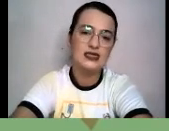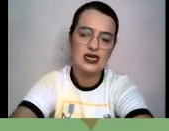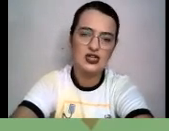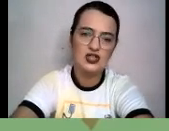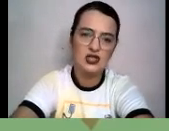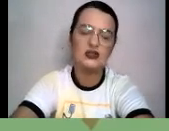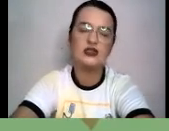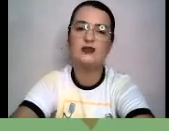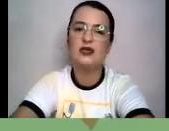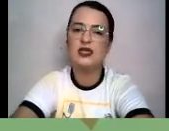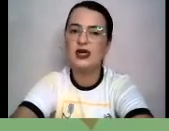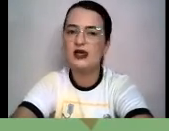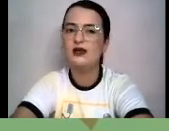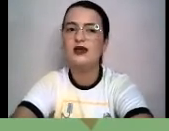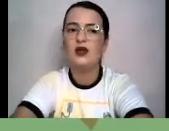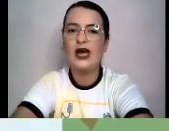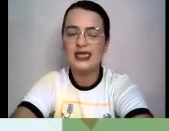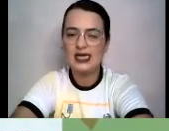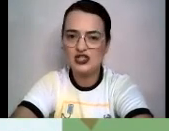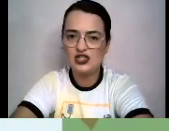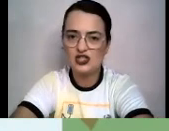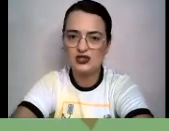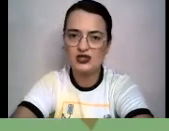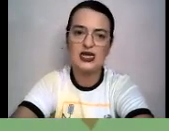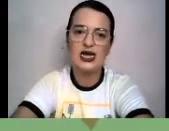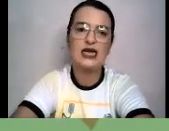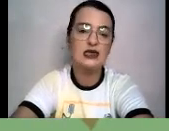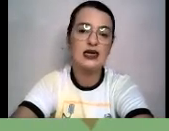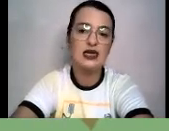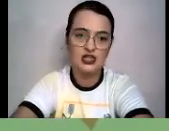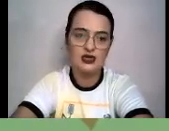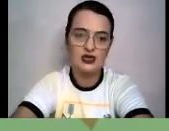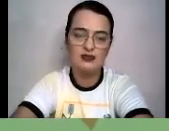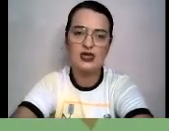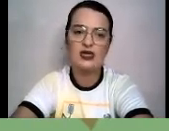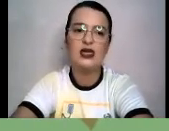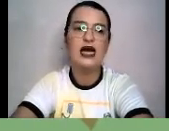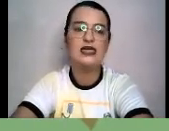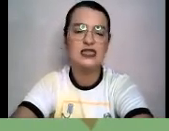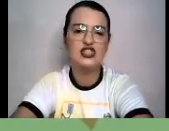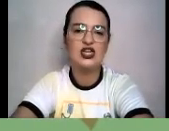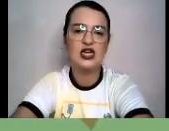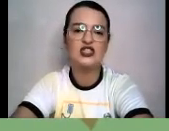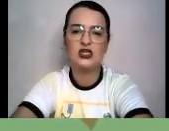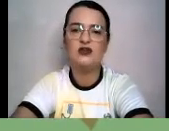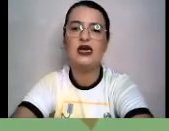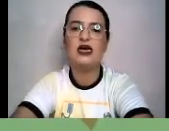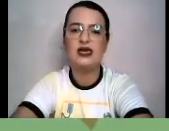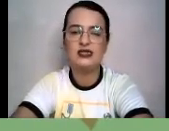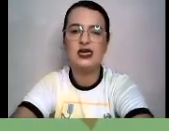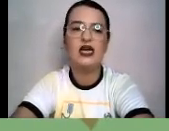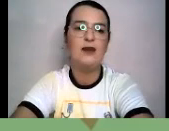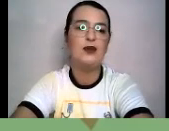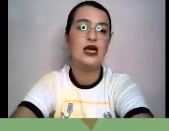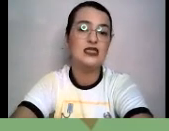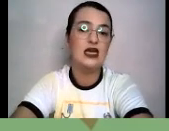Então, a terceira questão vocês vão mandar. Quarta questão vocês vão mandar. A quinta questão também. A sexta questão é